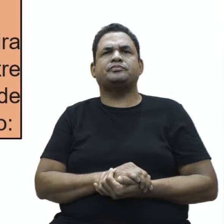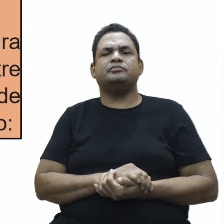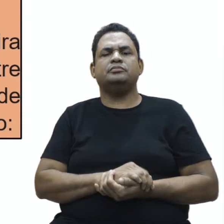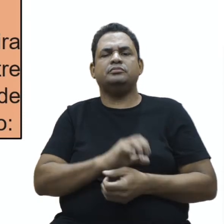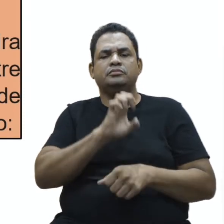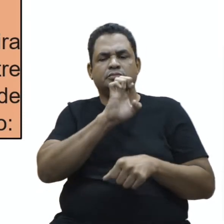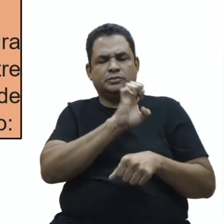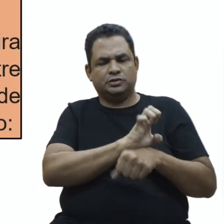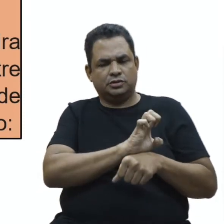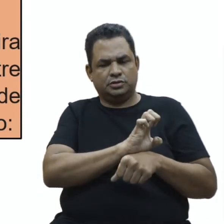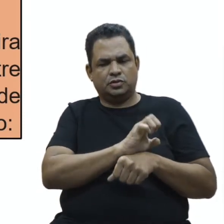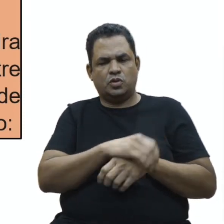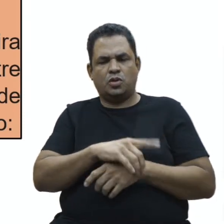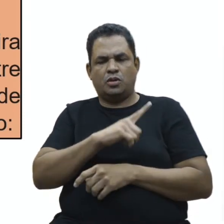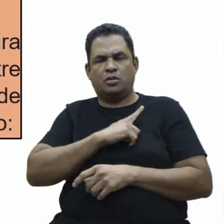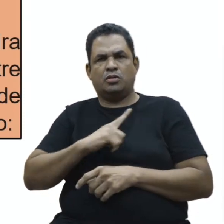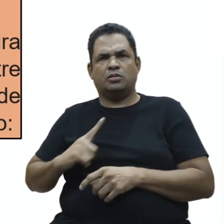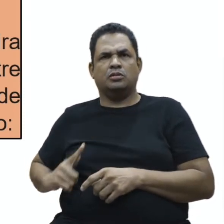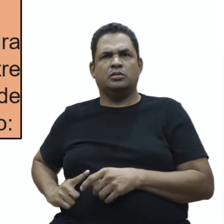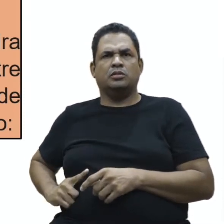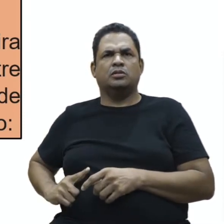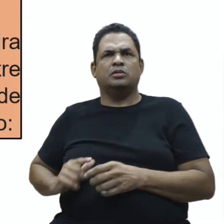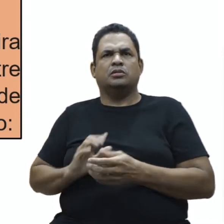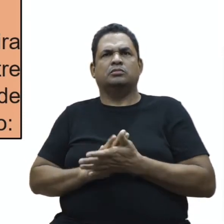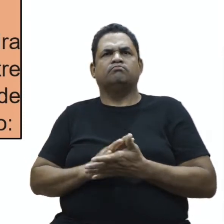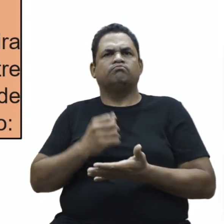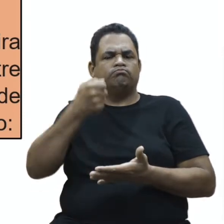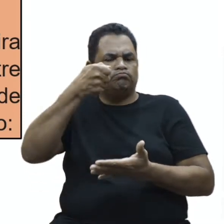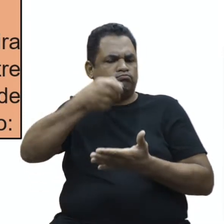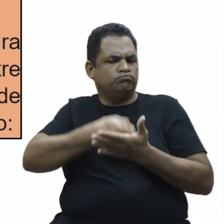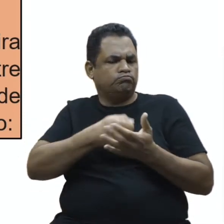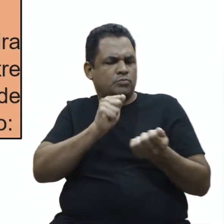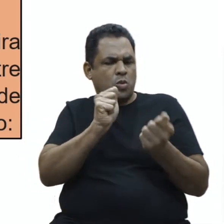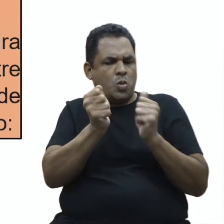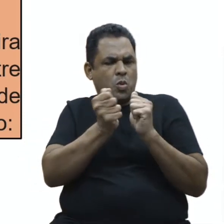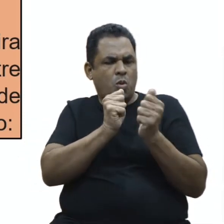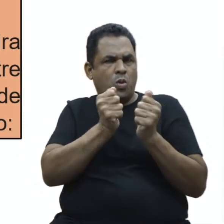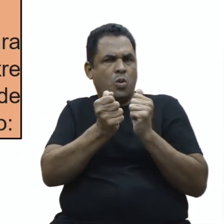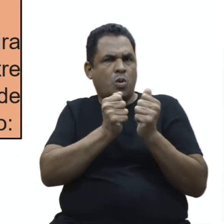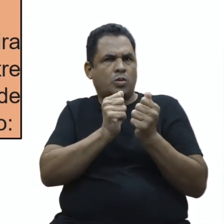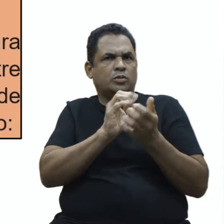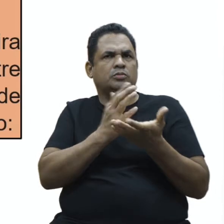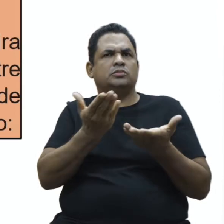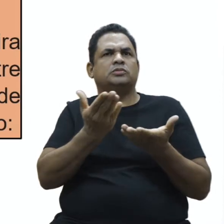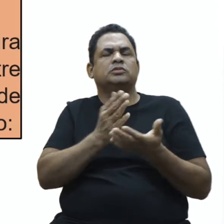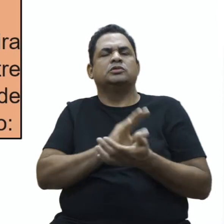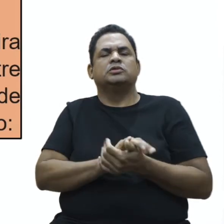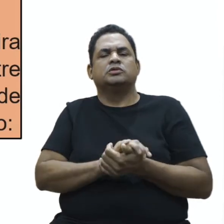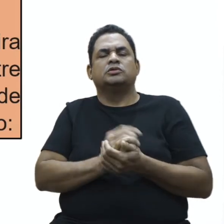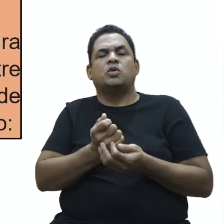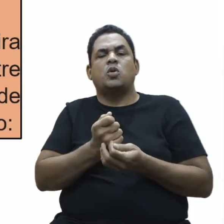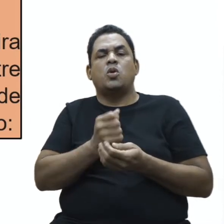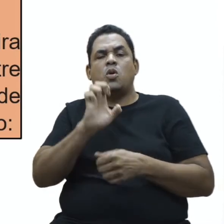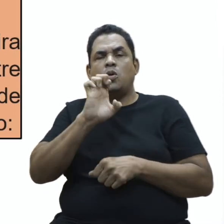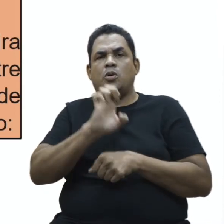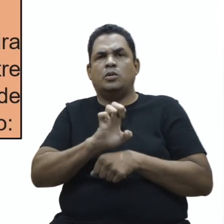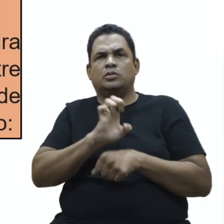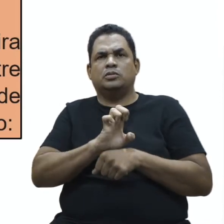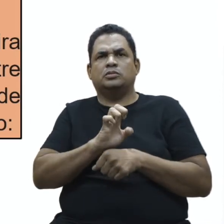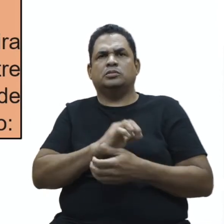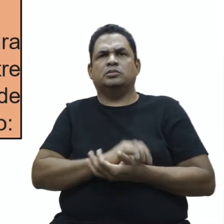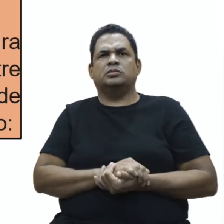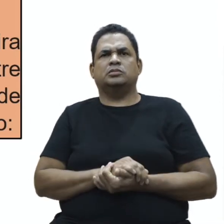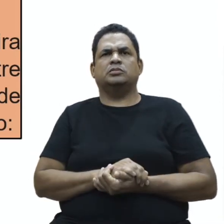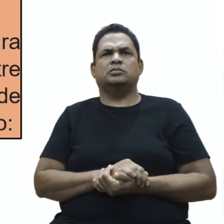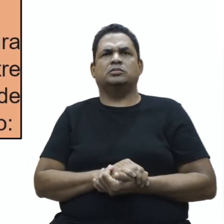governo. Então, o governo é a autoridade que administra o Estado, tá? Não o contrário, é o Estado que administra o